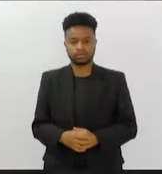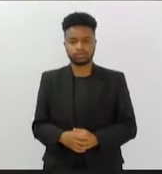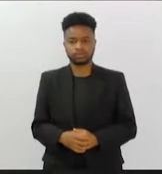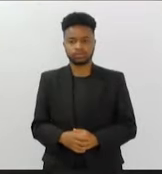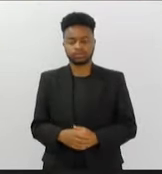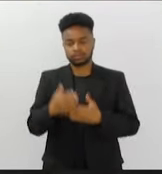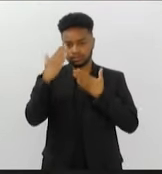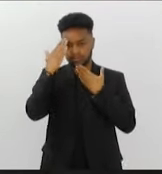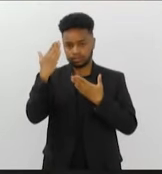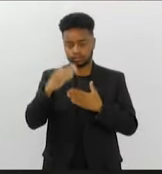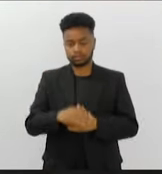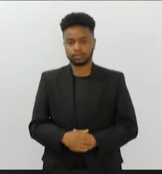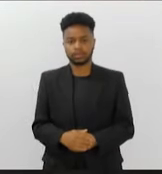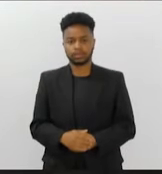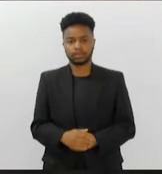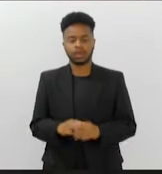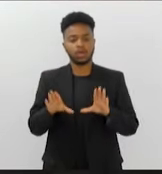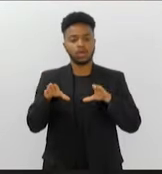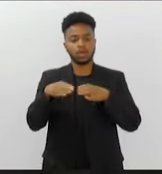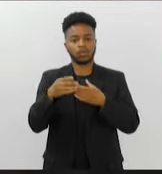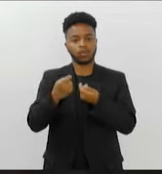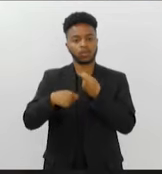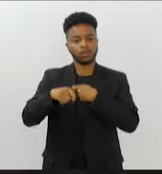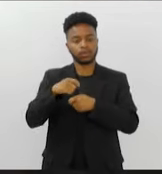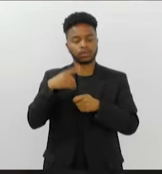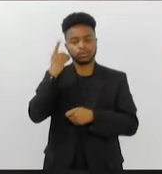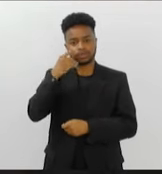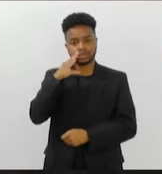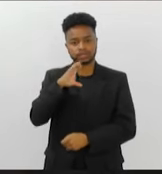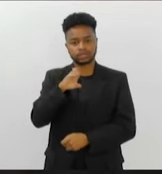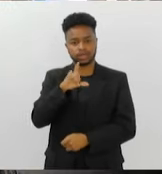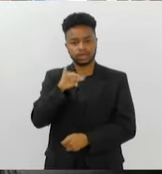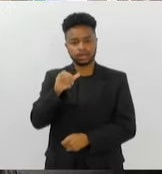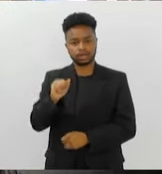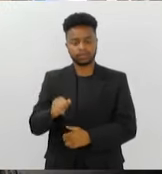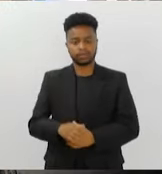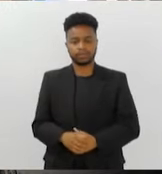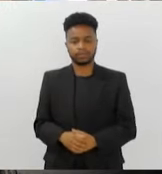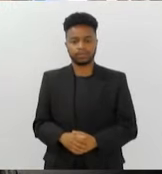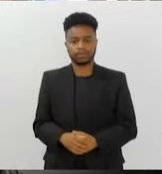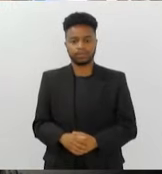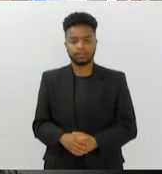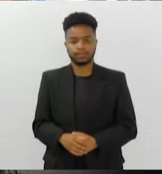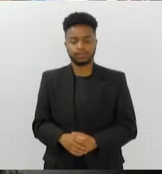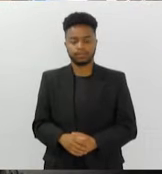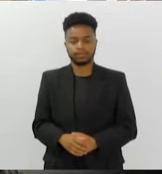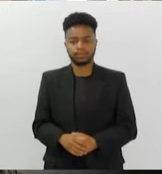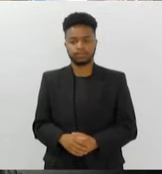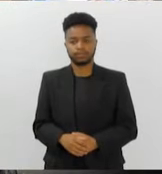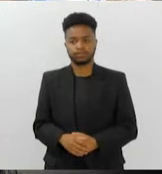obrigado, Dani. Pela Comissão de Economia, deputada Célia Jordão, por favor.